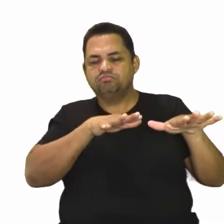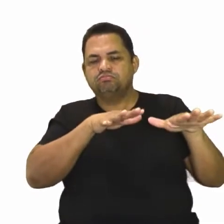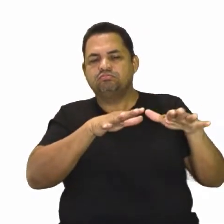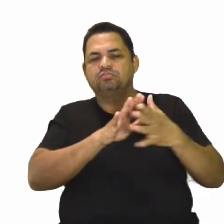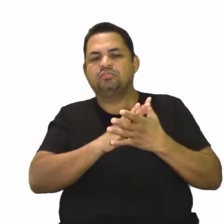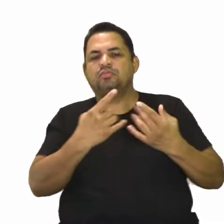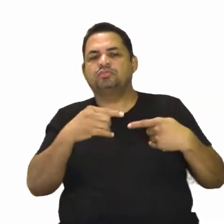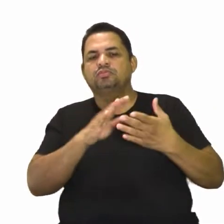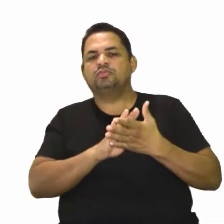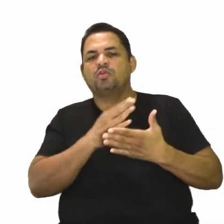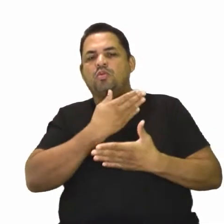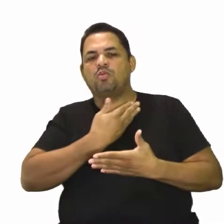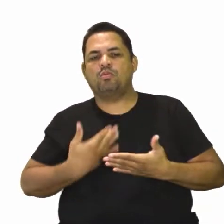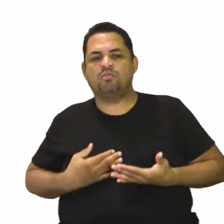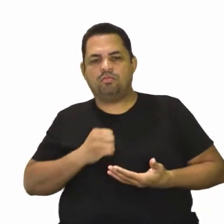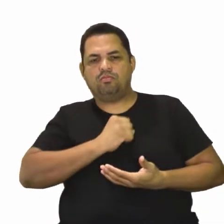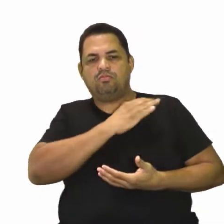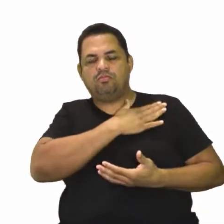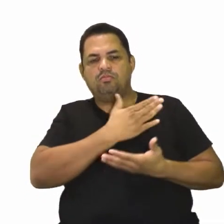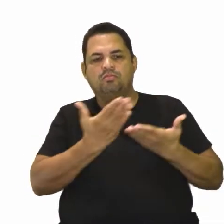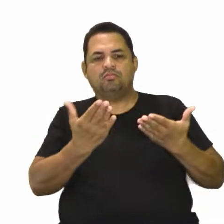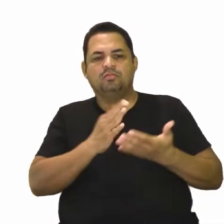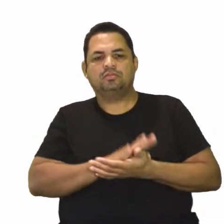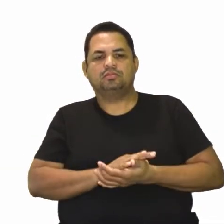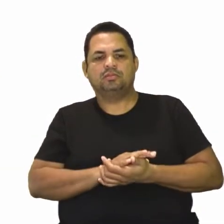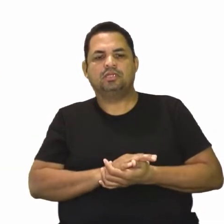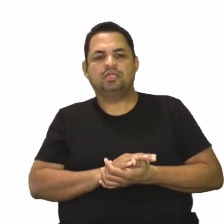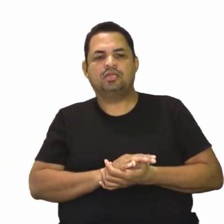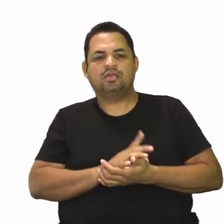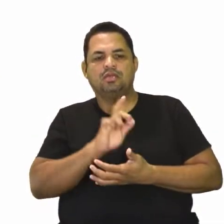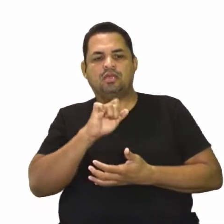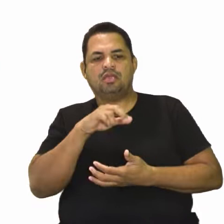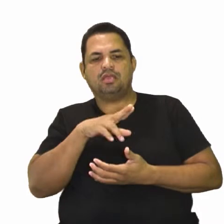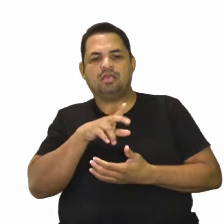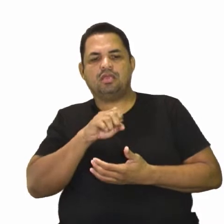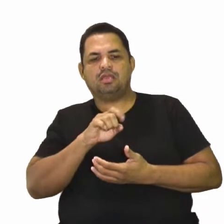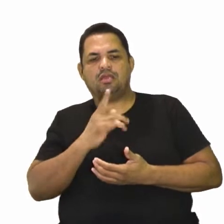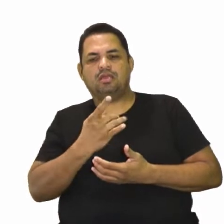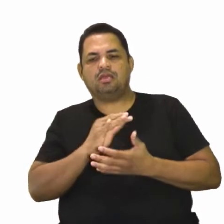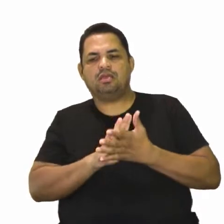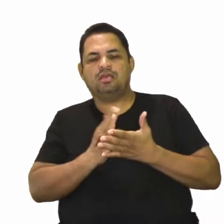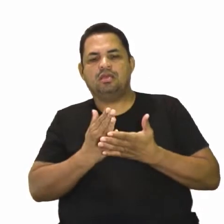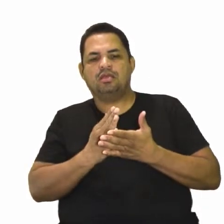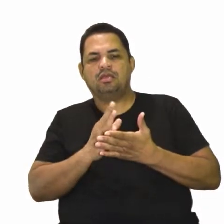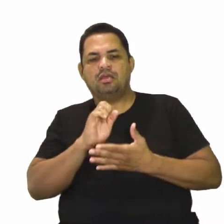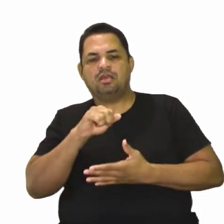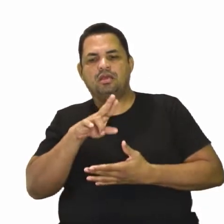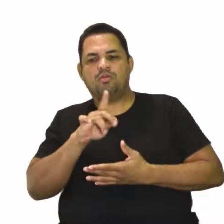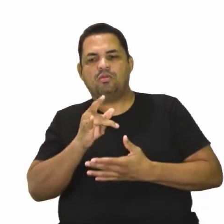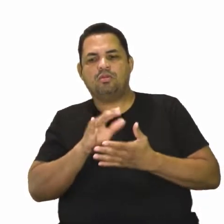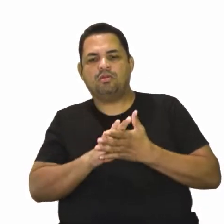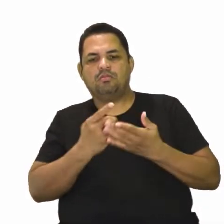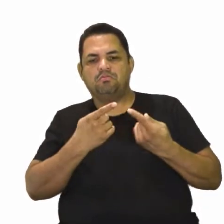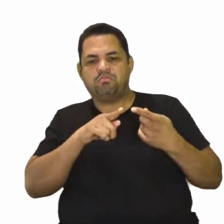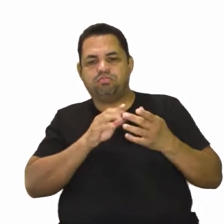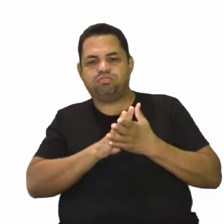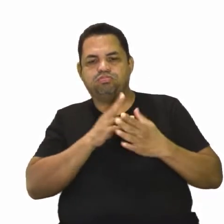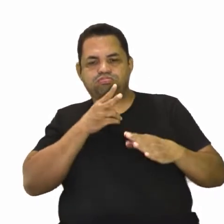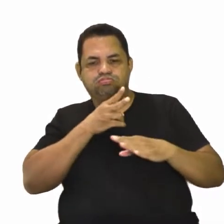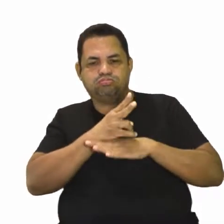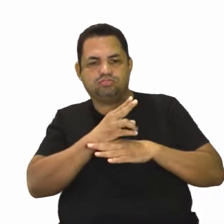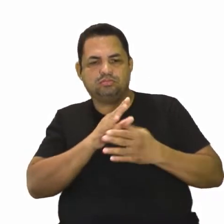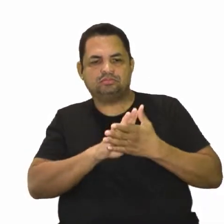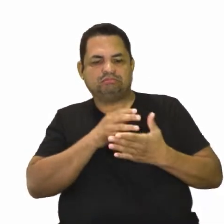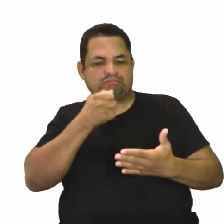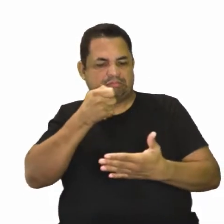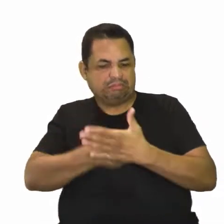militar. Uma dessas manifestações vai ser a guerrilha do Araguaia, uma resistência armada no Araguaia que vai ser combatida com